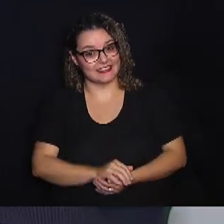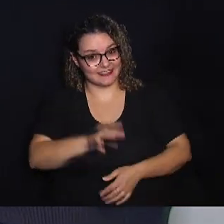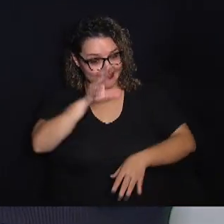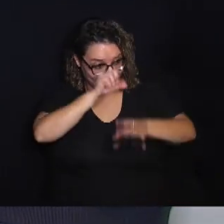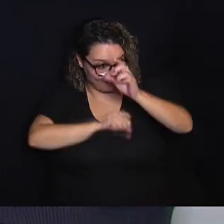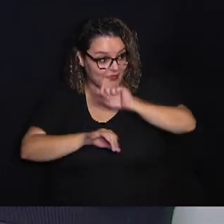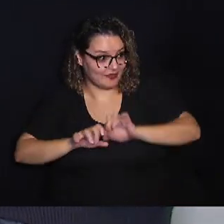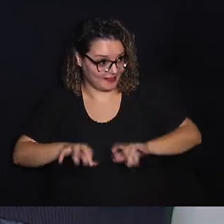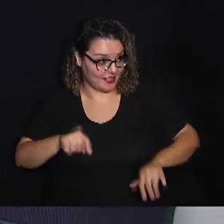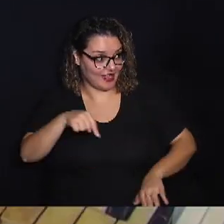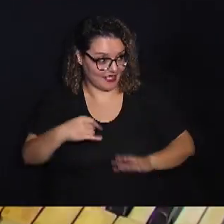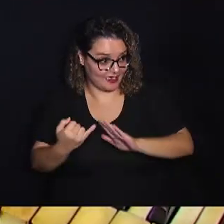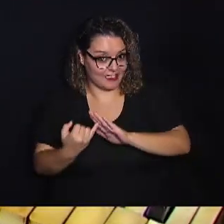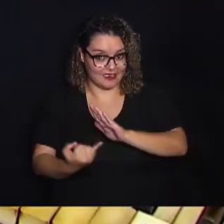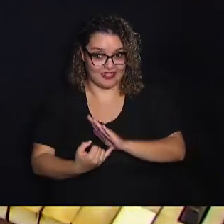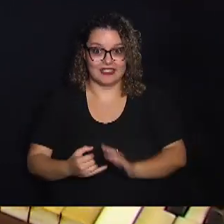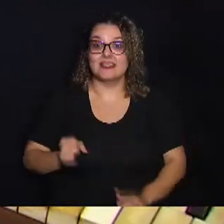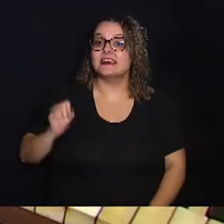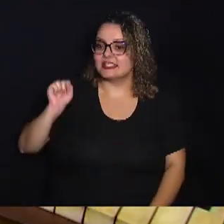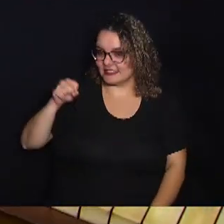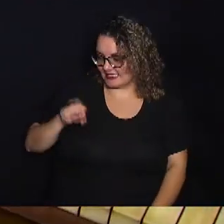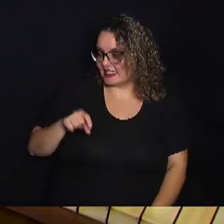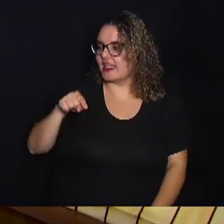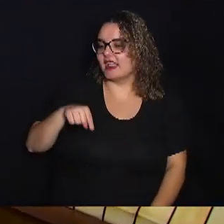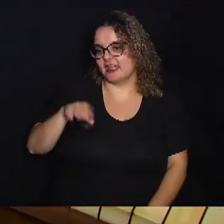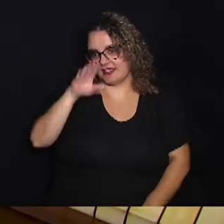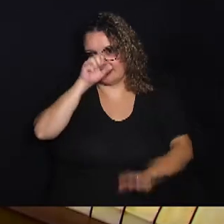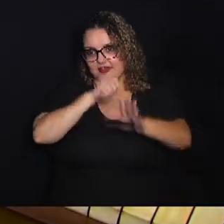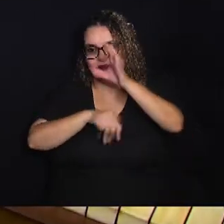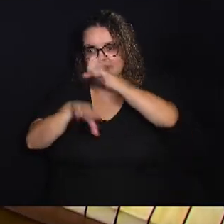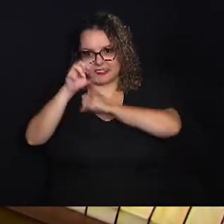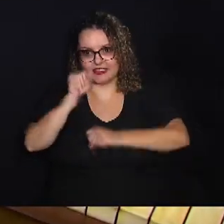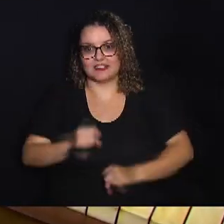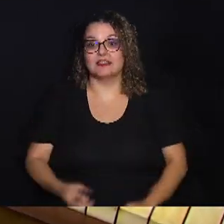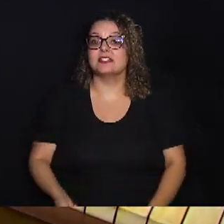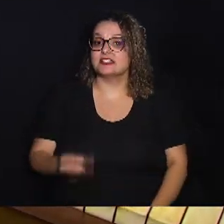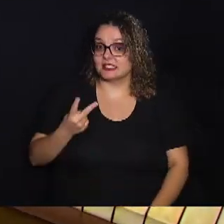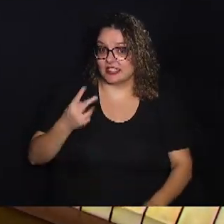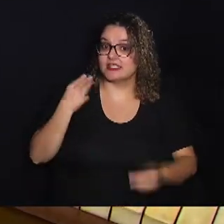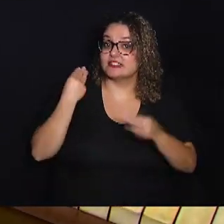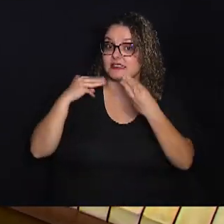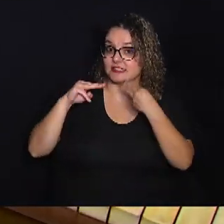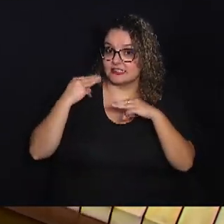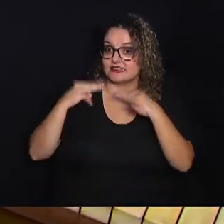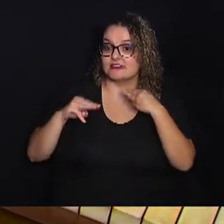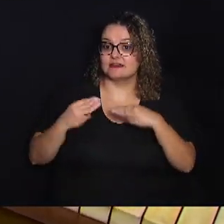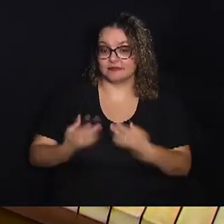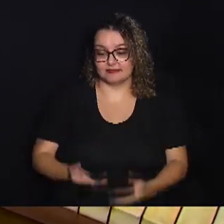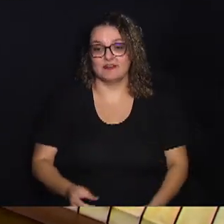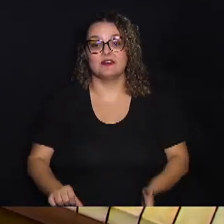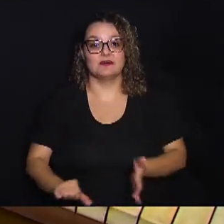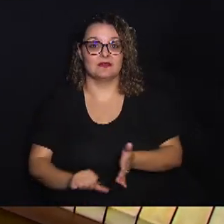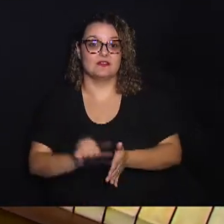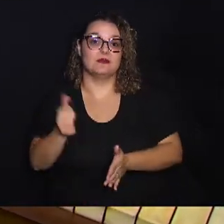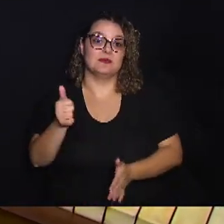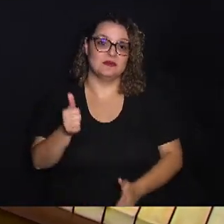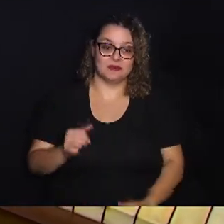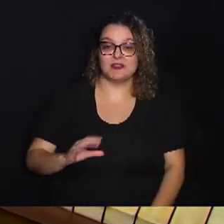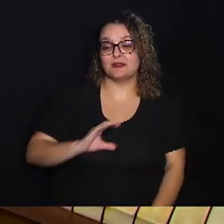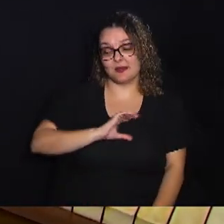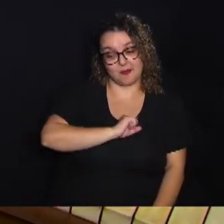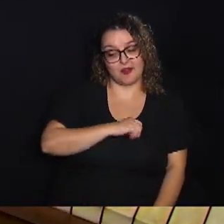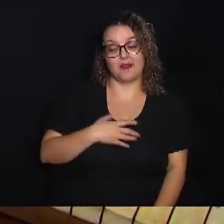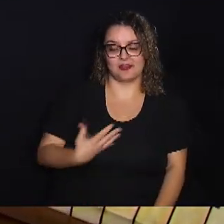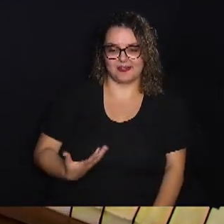aqui no Instituto? Foi aqui. E essas duas músicas, Fascinação é Meu Primeiro Amor,